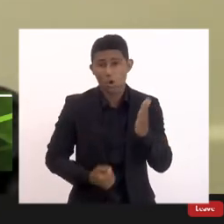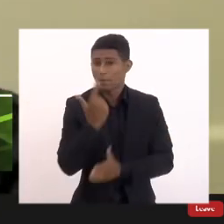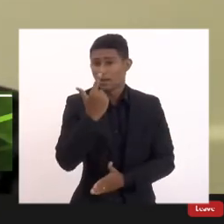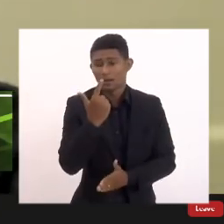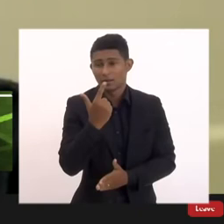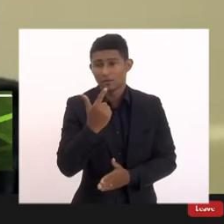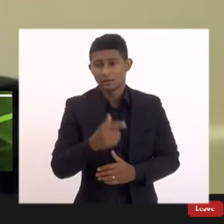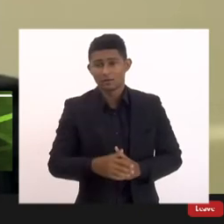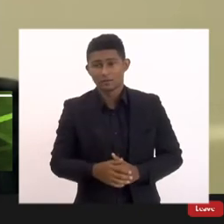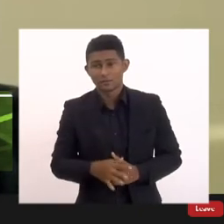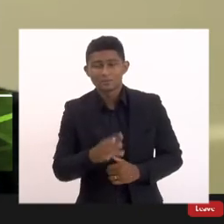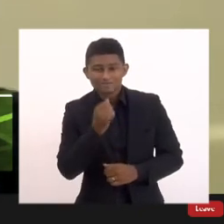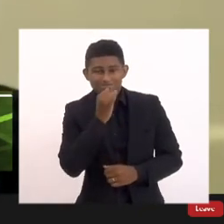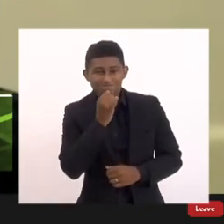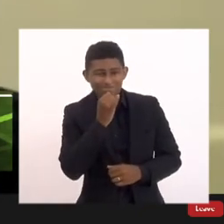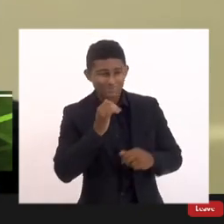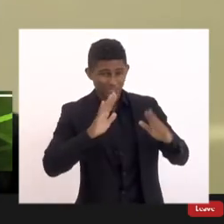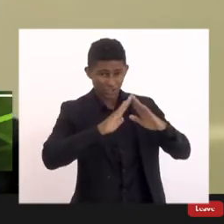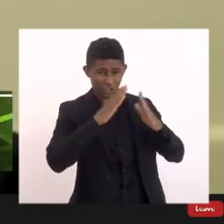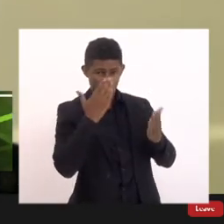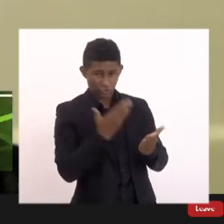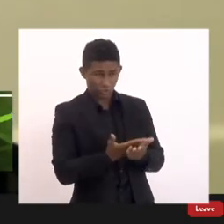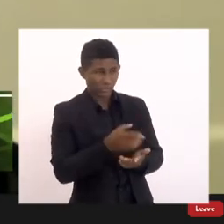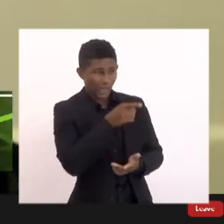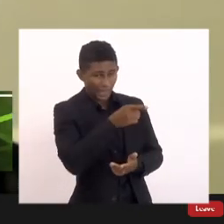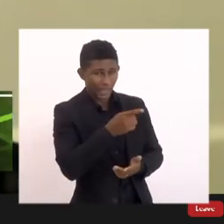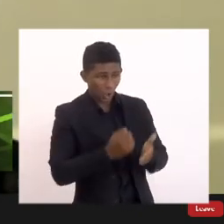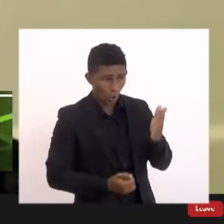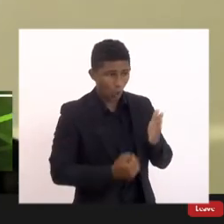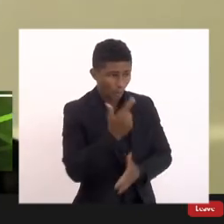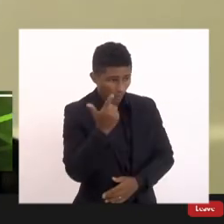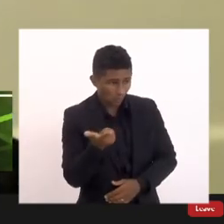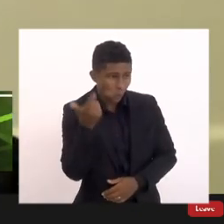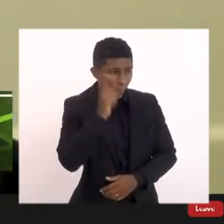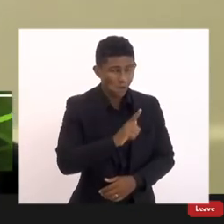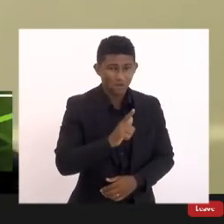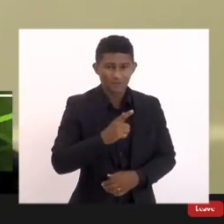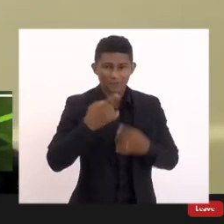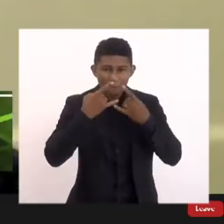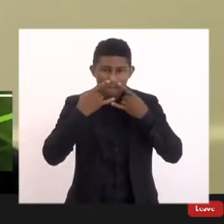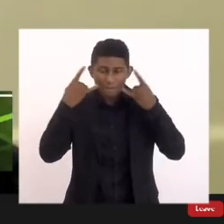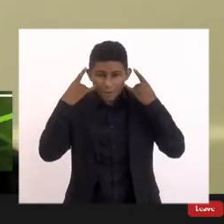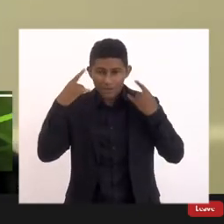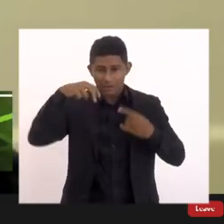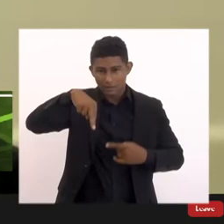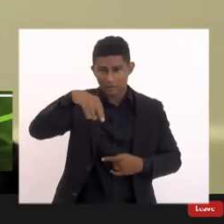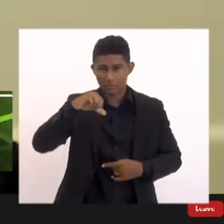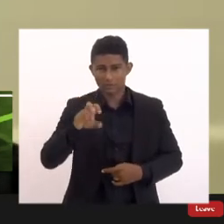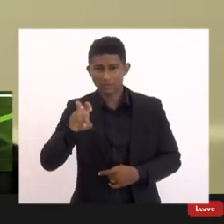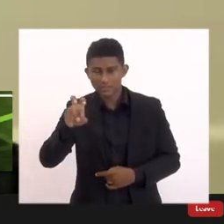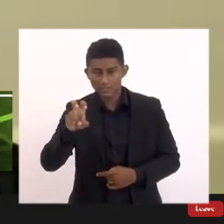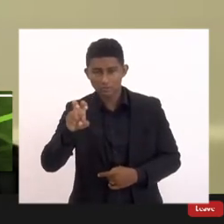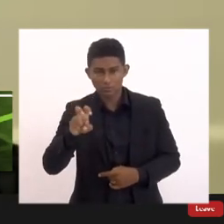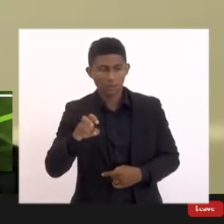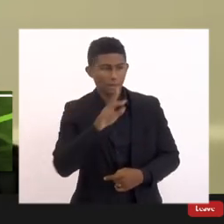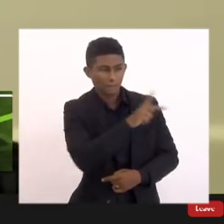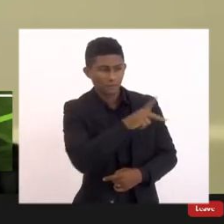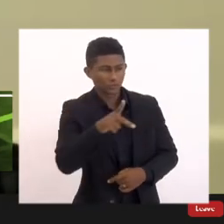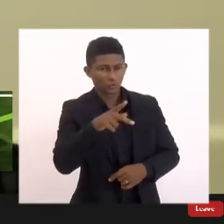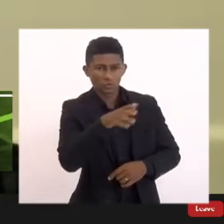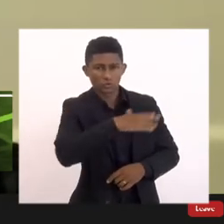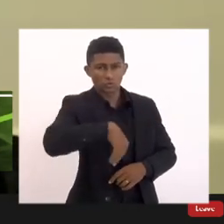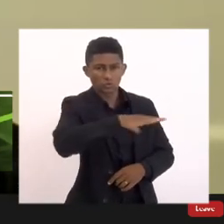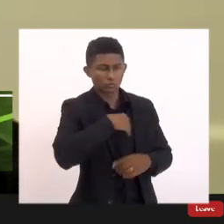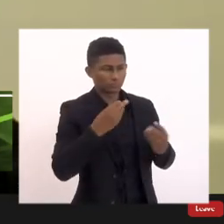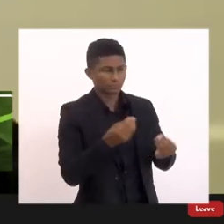digo se a escola, por exemplo, tem condição de comprar uma máscara N95 para os professores, para os profissionais, ótimo. A